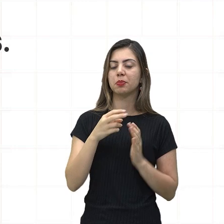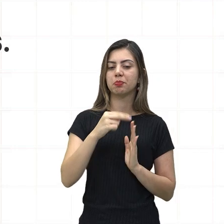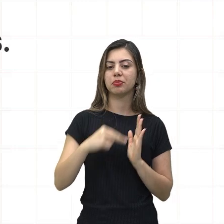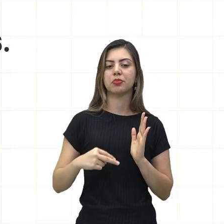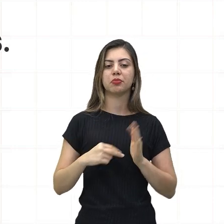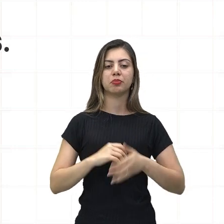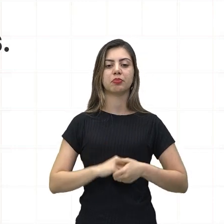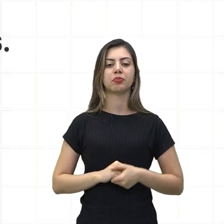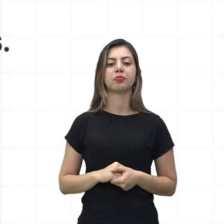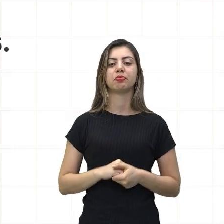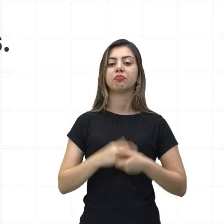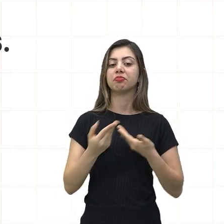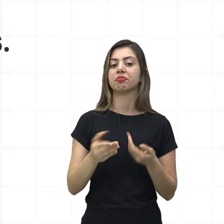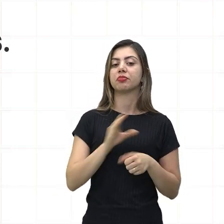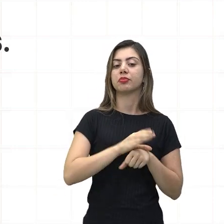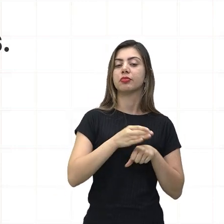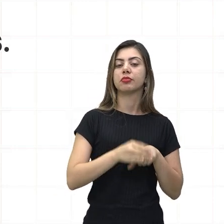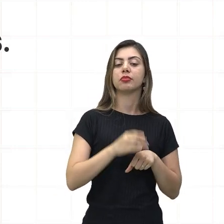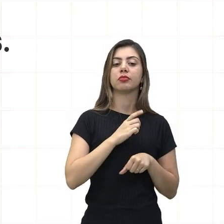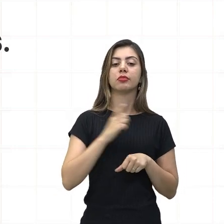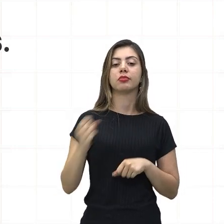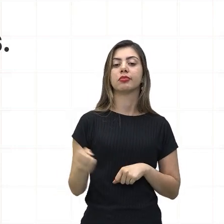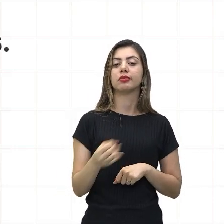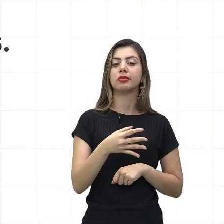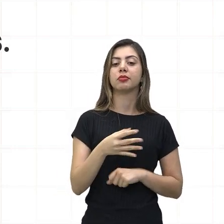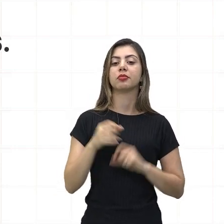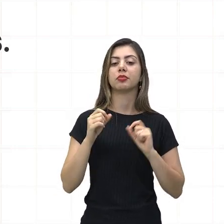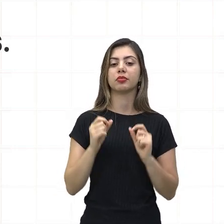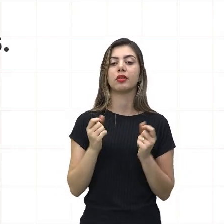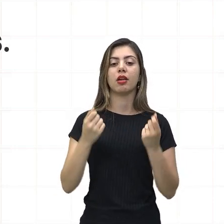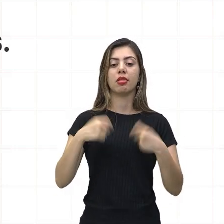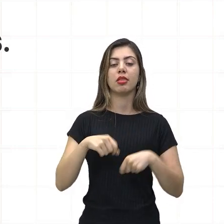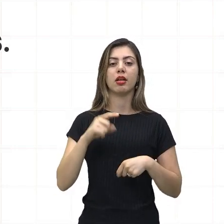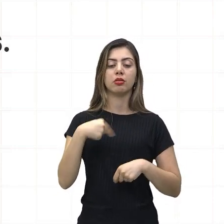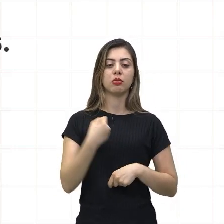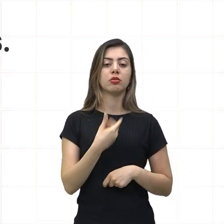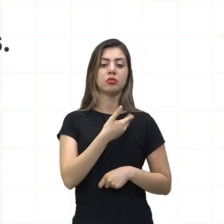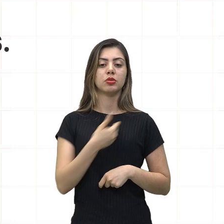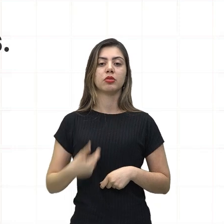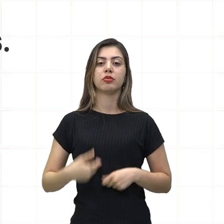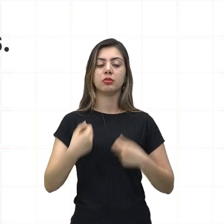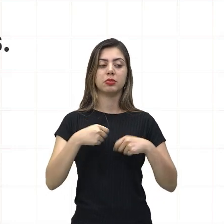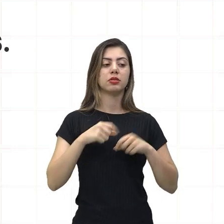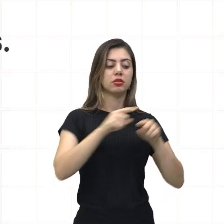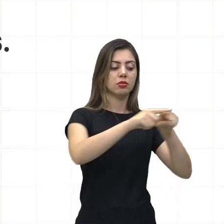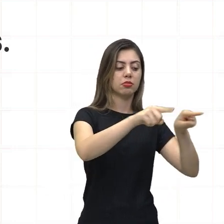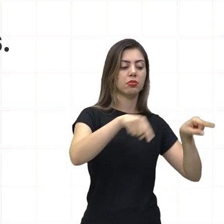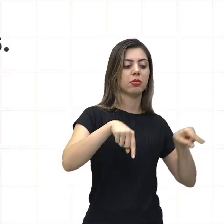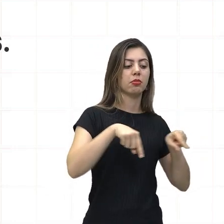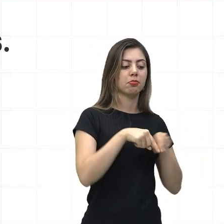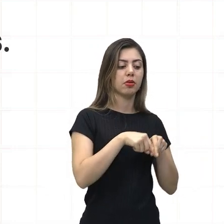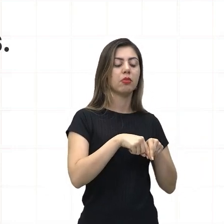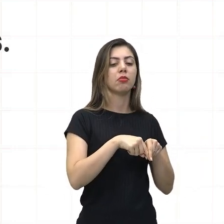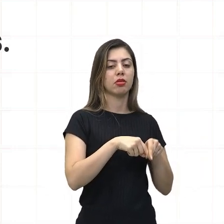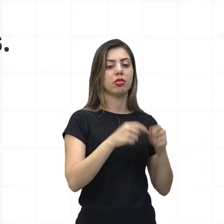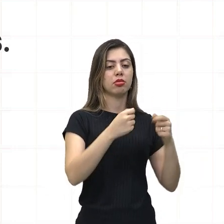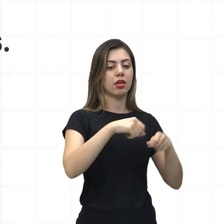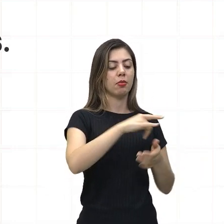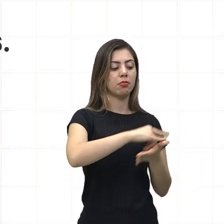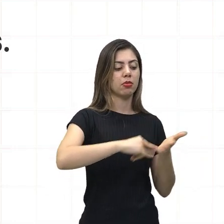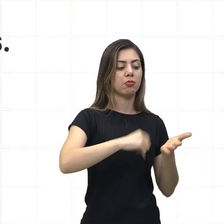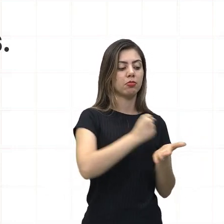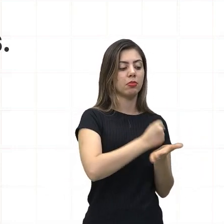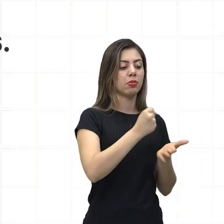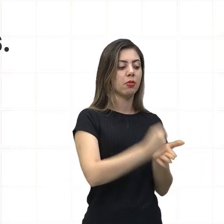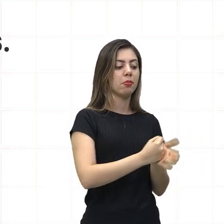A Constituição estabeleceu que compete à União demarcar essas terras que devem ser destinadas